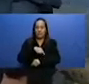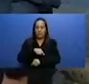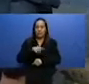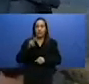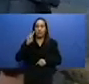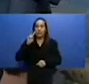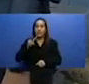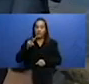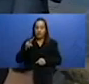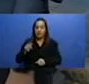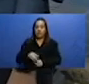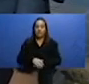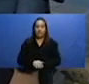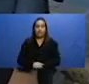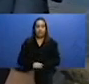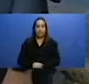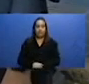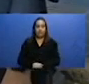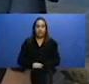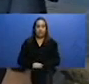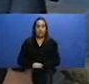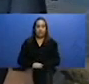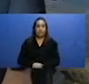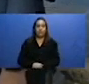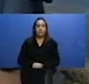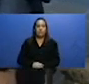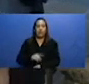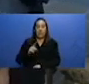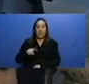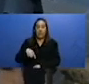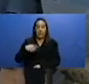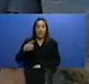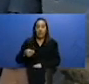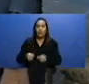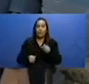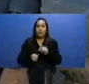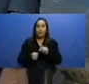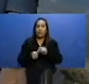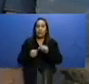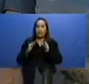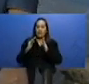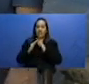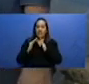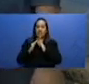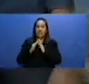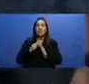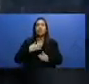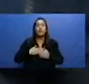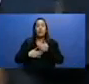só que o tempinho aqui ele não será o suficiente, conforme a professora já explicou, tá bom?